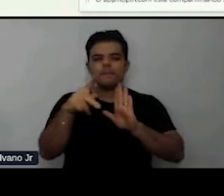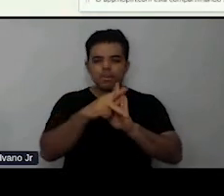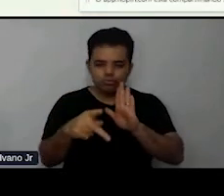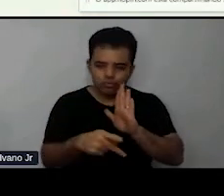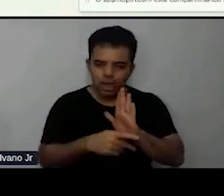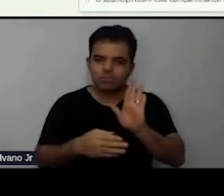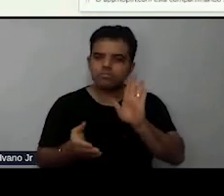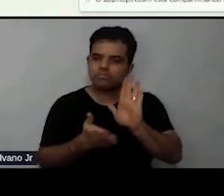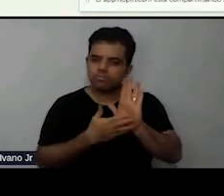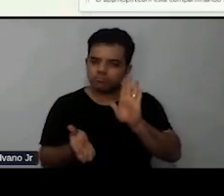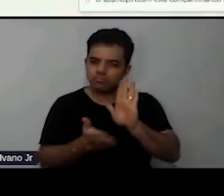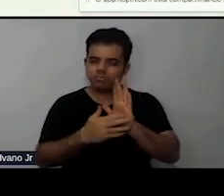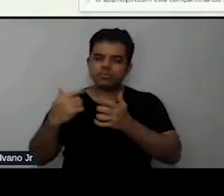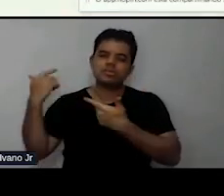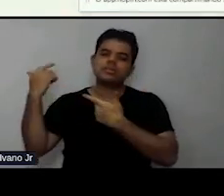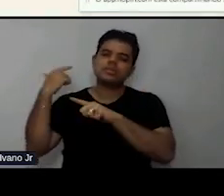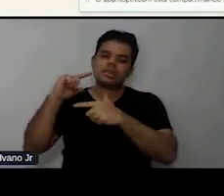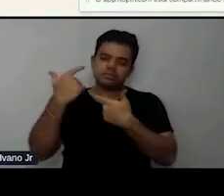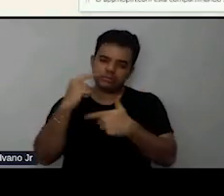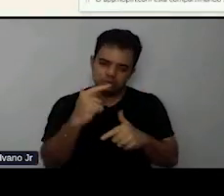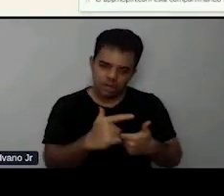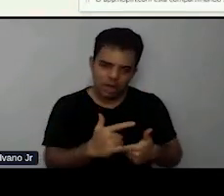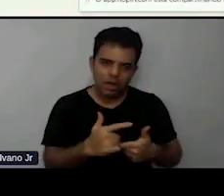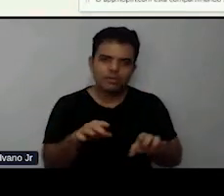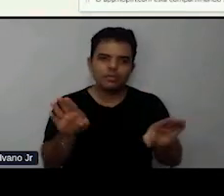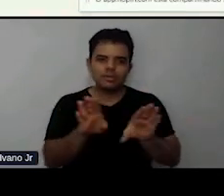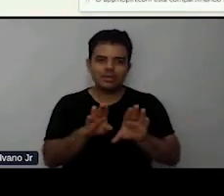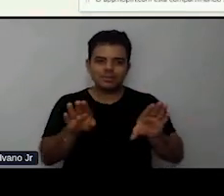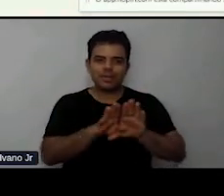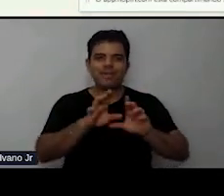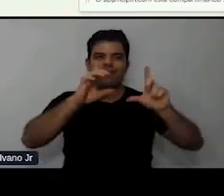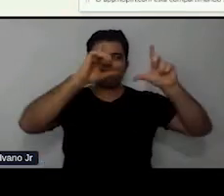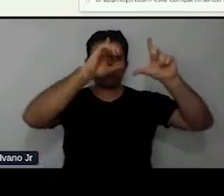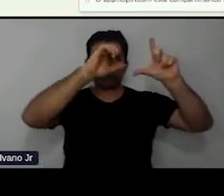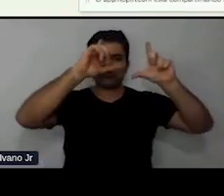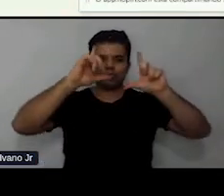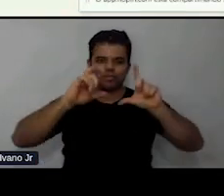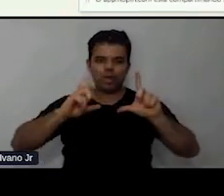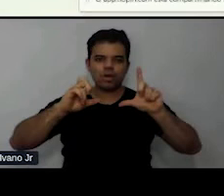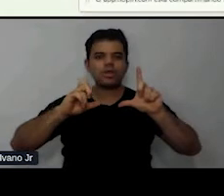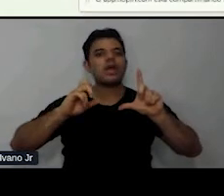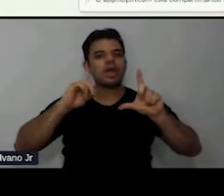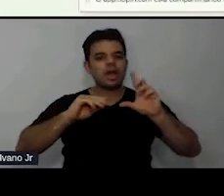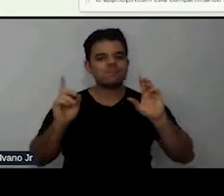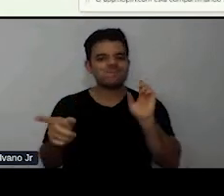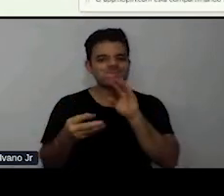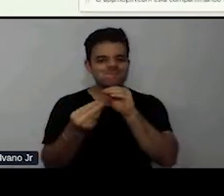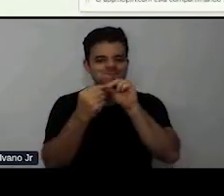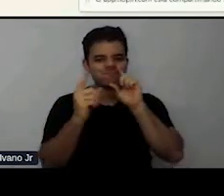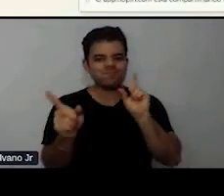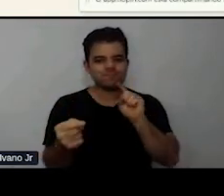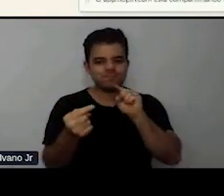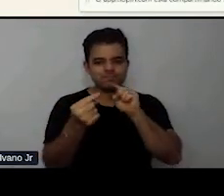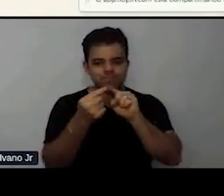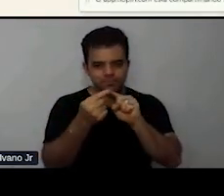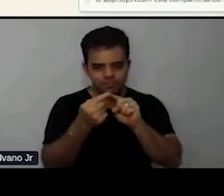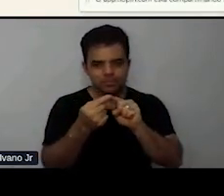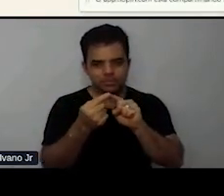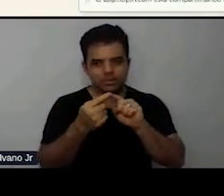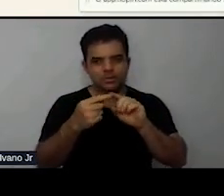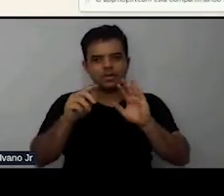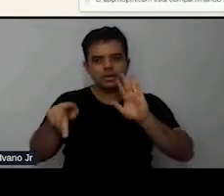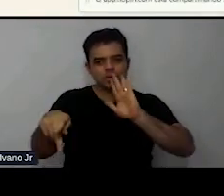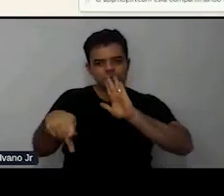de tradução. O ícone muitas vezes remete muito ao que o projeto é, entendeu? Referente